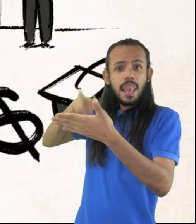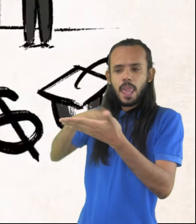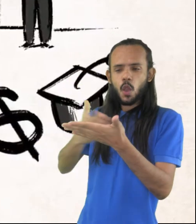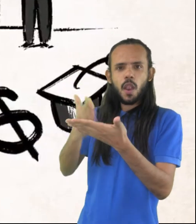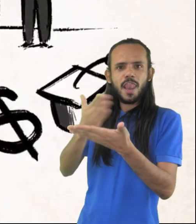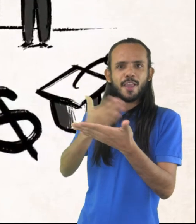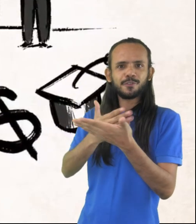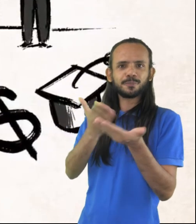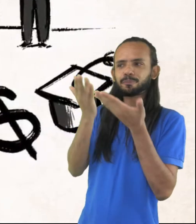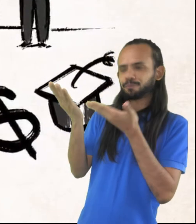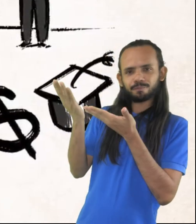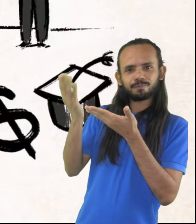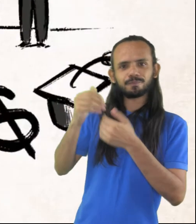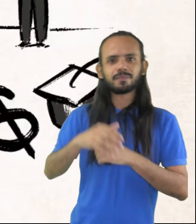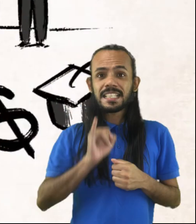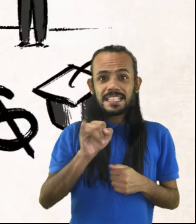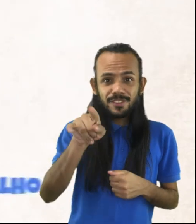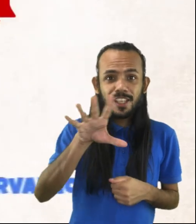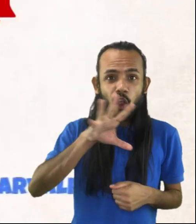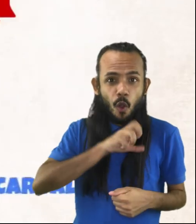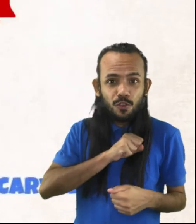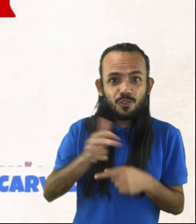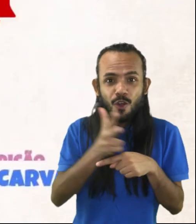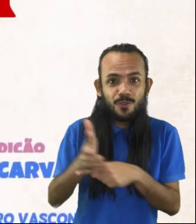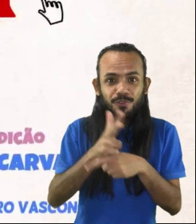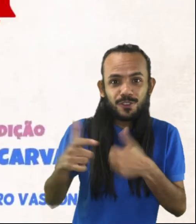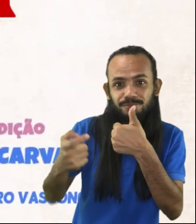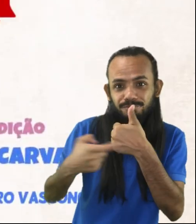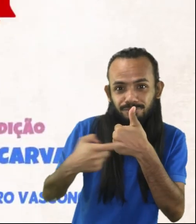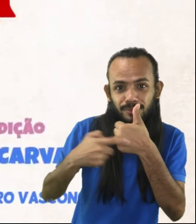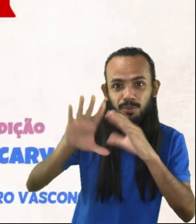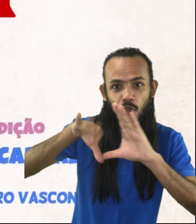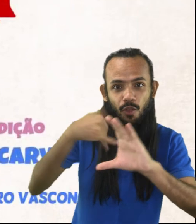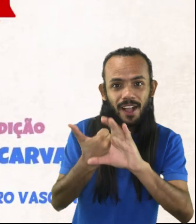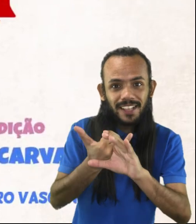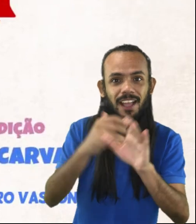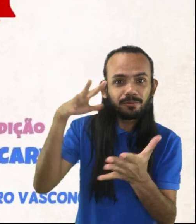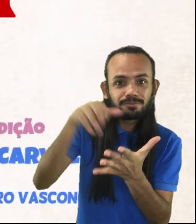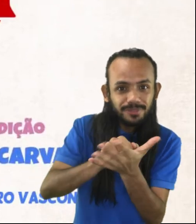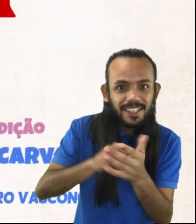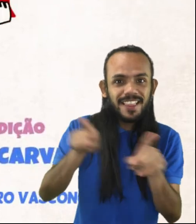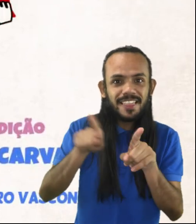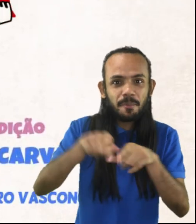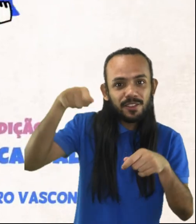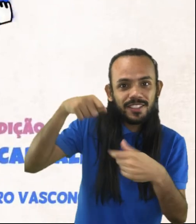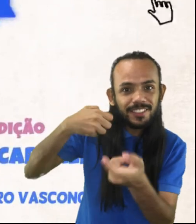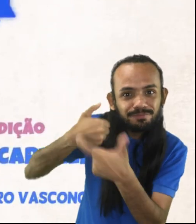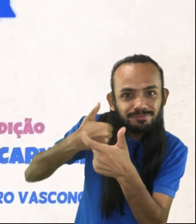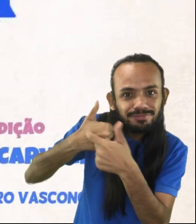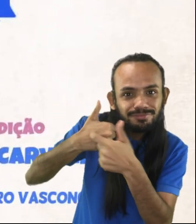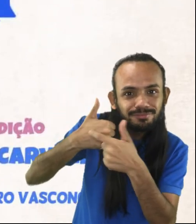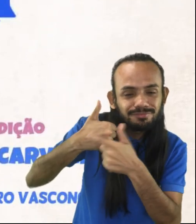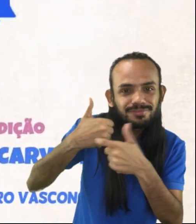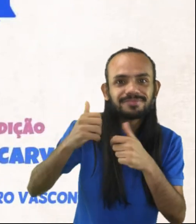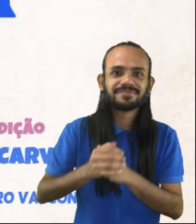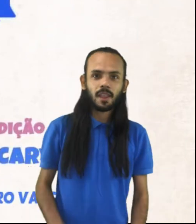Manual Antirracista, da Djamila Ribeiro. Se gostou do vídeo, clique no joinha, inscreva-se no canal e clique no sininho para acompanhar